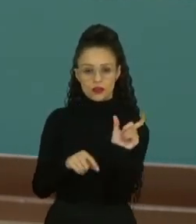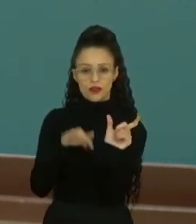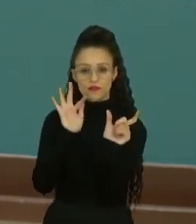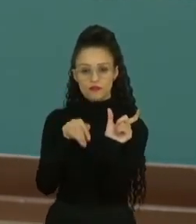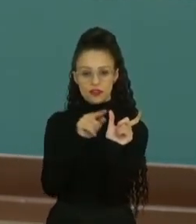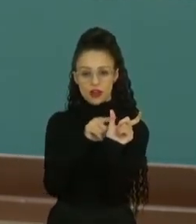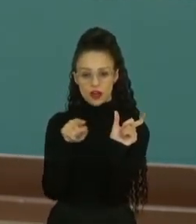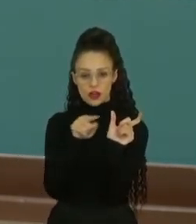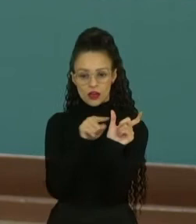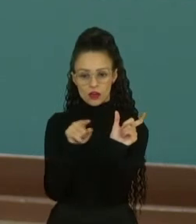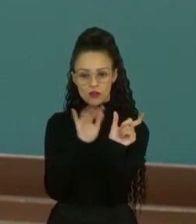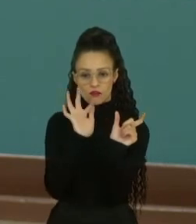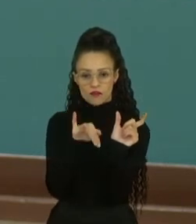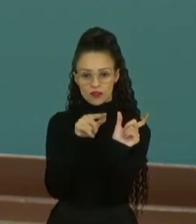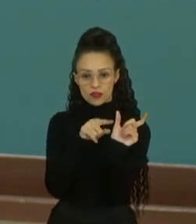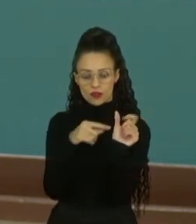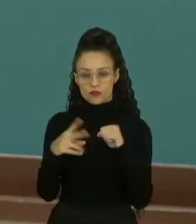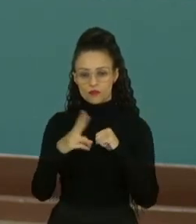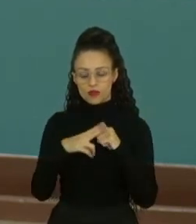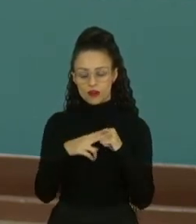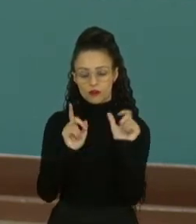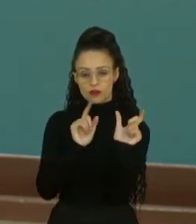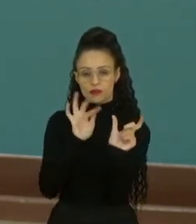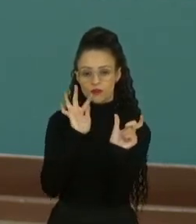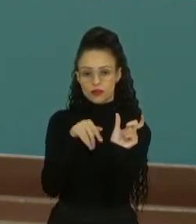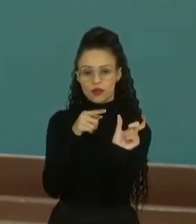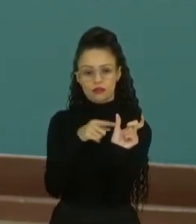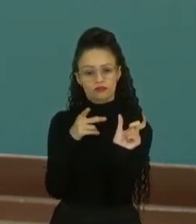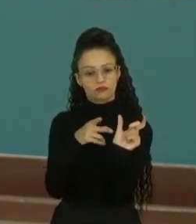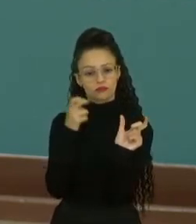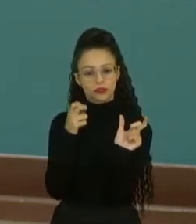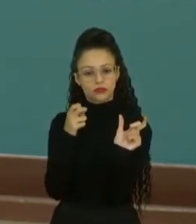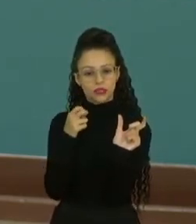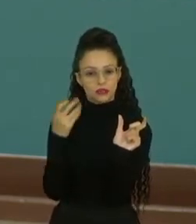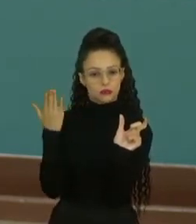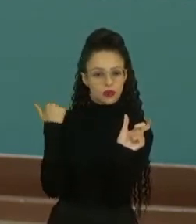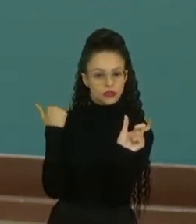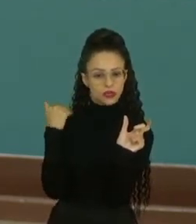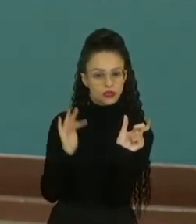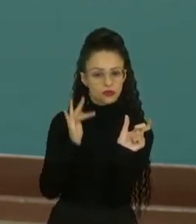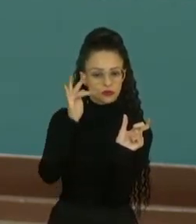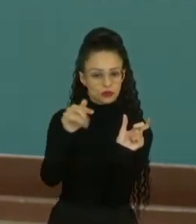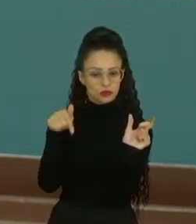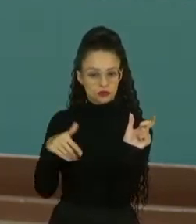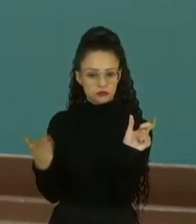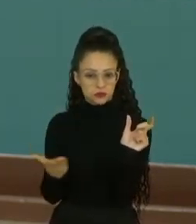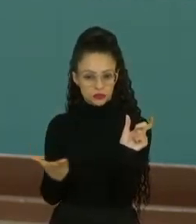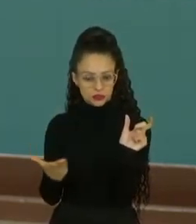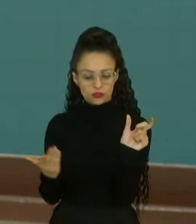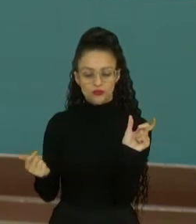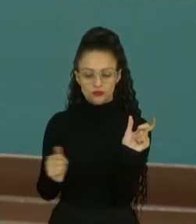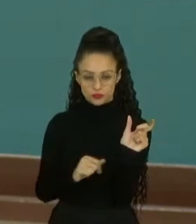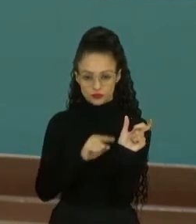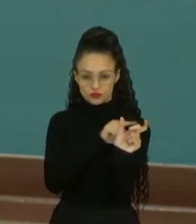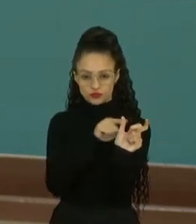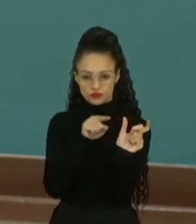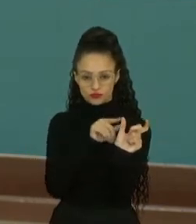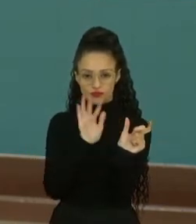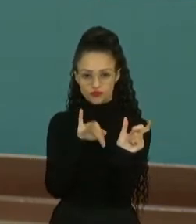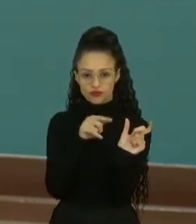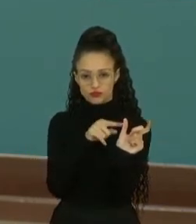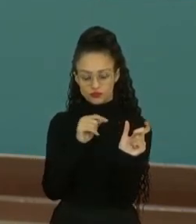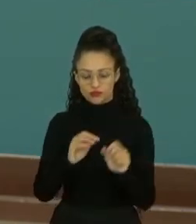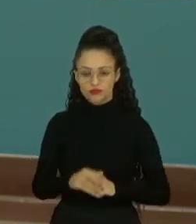terminação verbal, né? O finalzinho do verbo é que possibilita perceber se ele está no passado, no presente ou